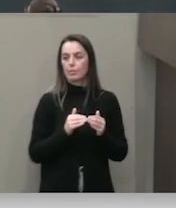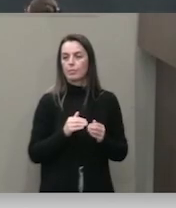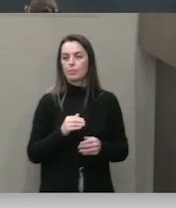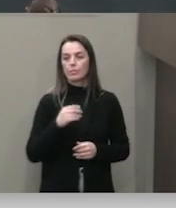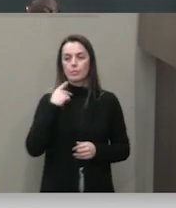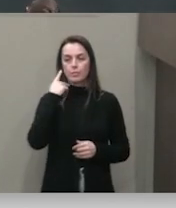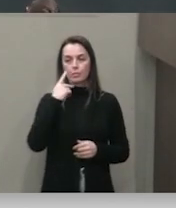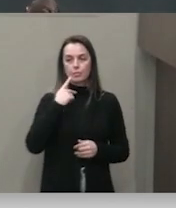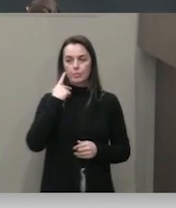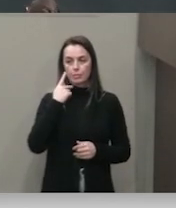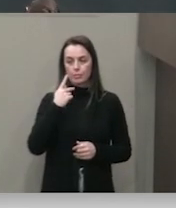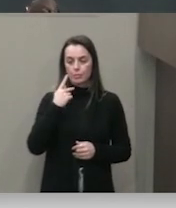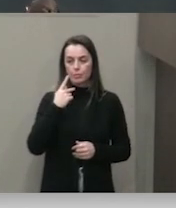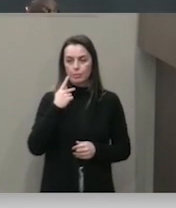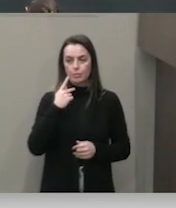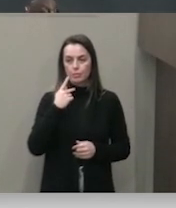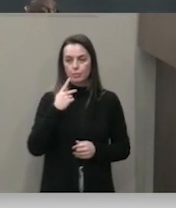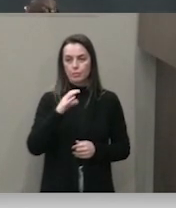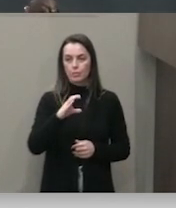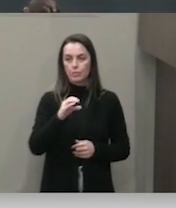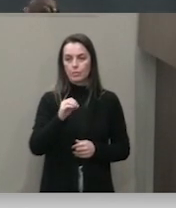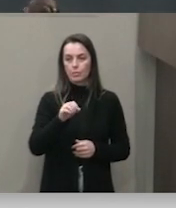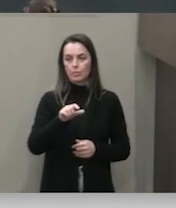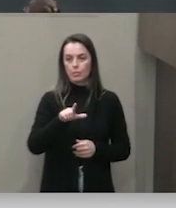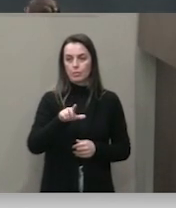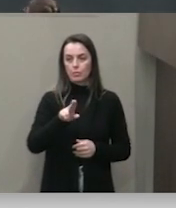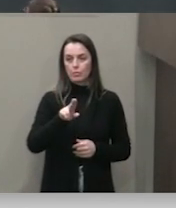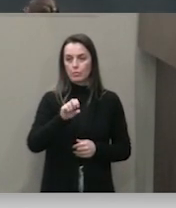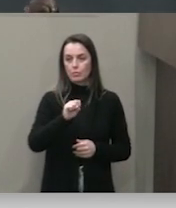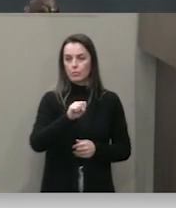Vereador Colucci, assume o trabalho para que eu faça uso da tribuna.